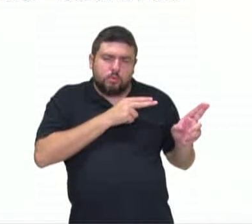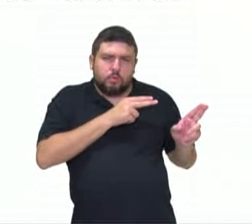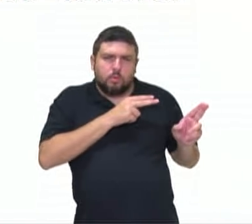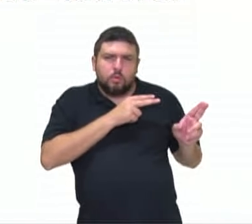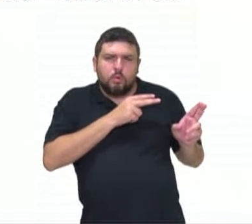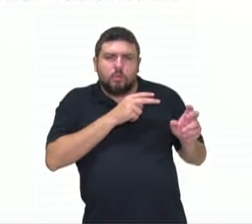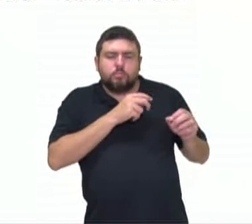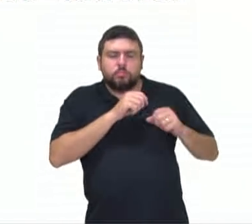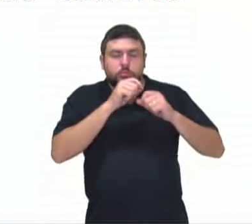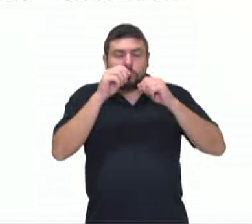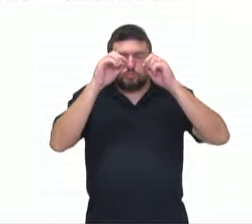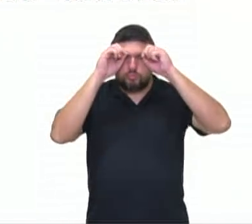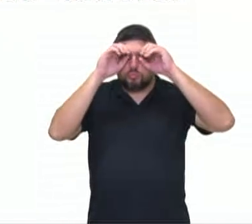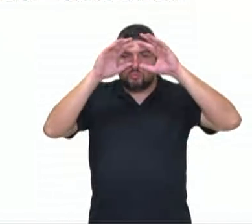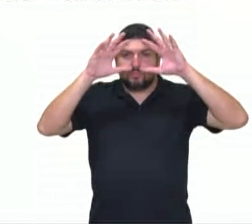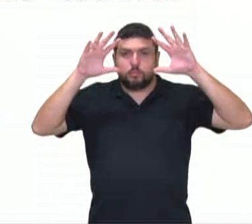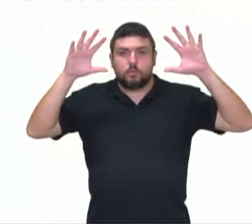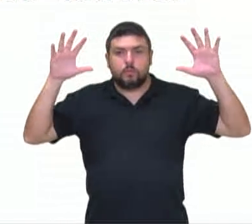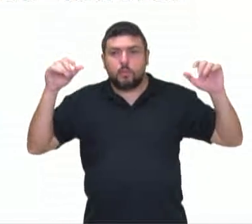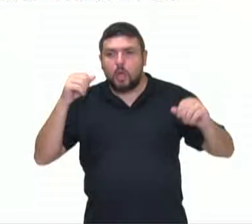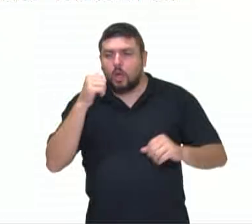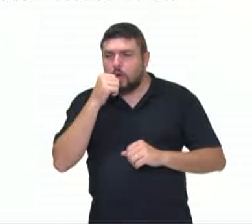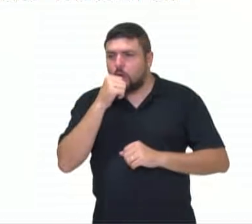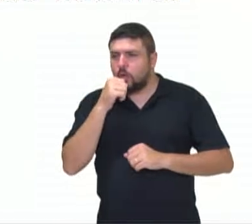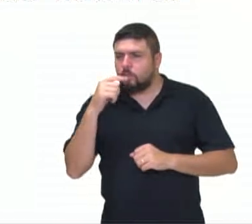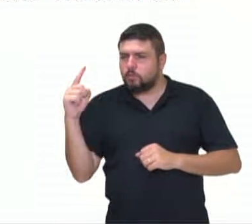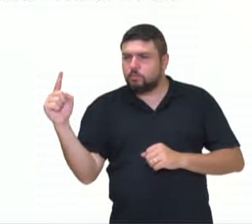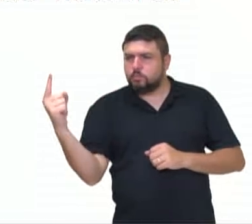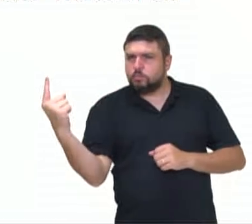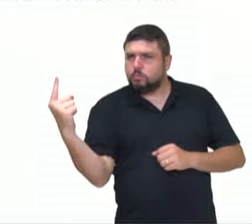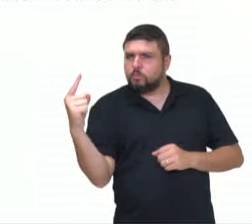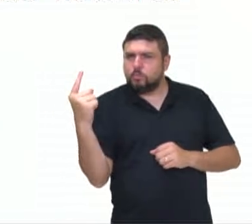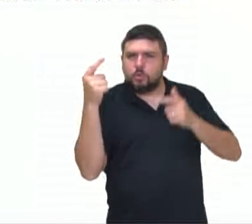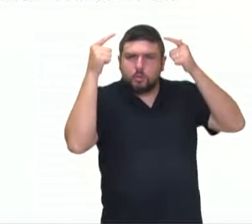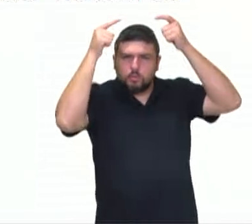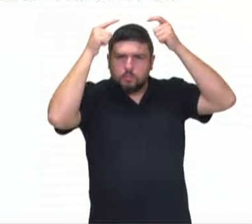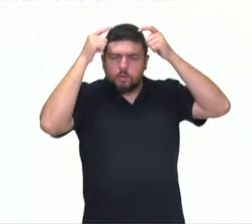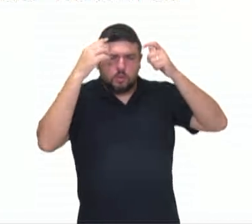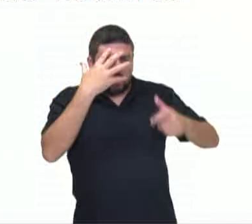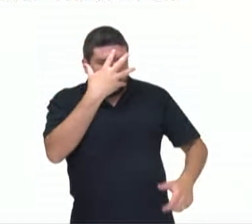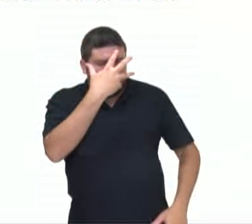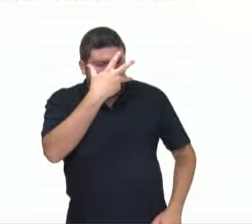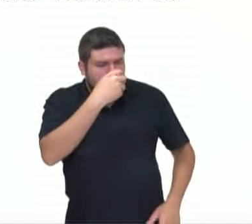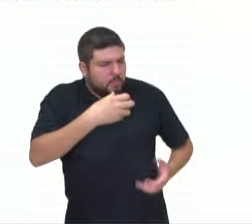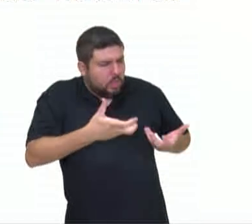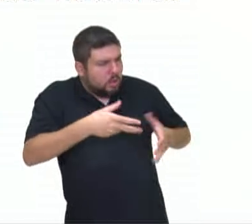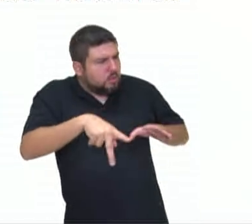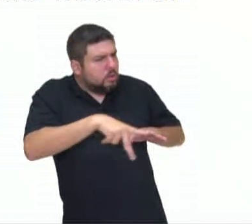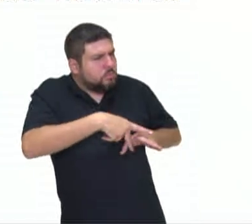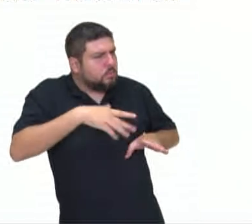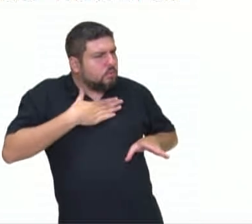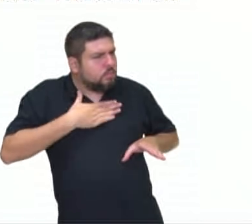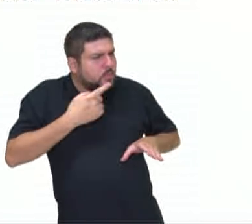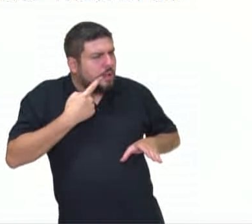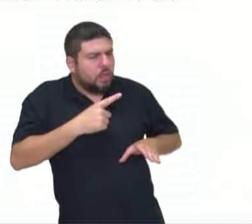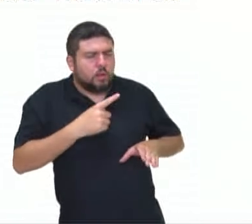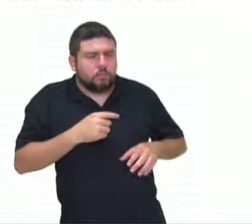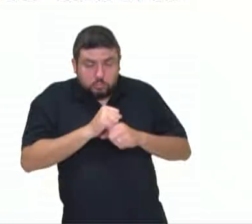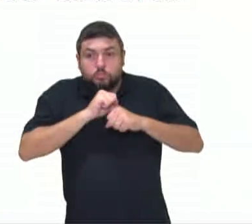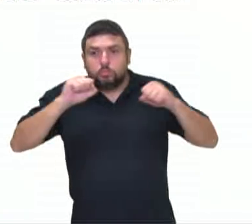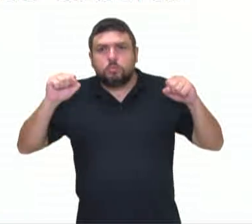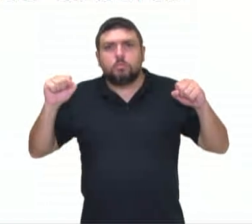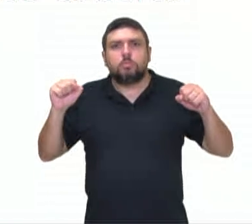princesa linda, coberta de joias, entra em seu quarto e reclama-lhe o pezinho. Ao